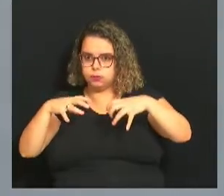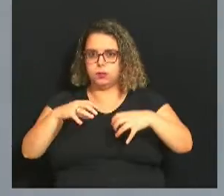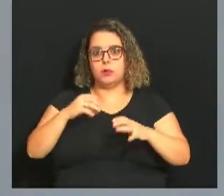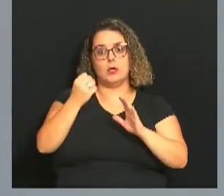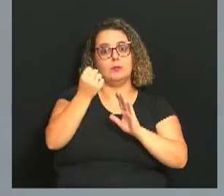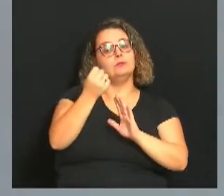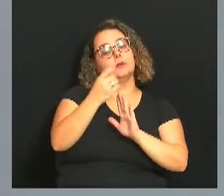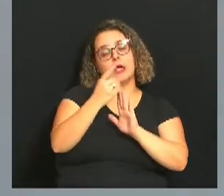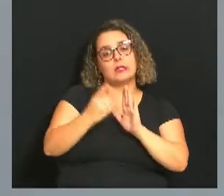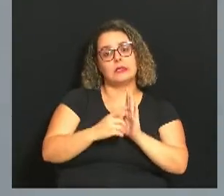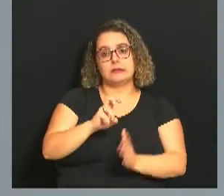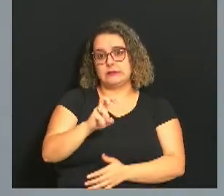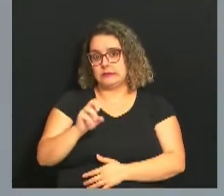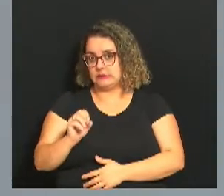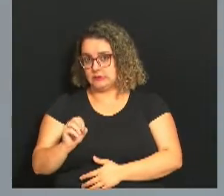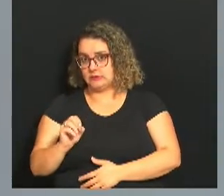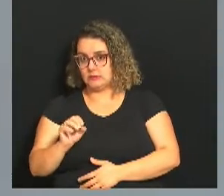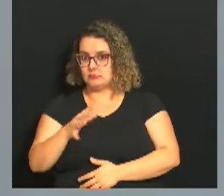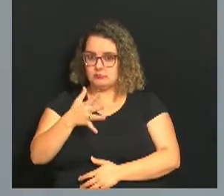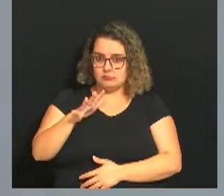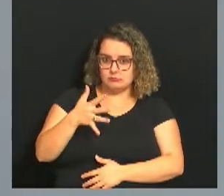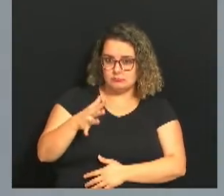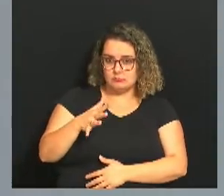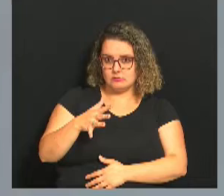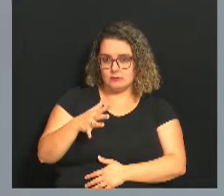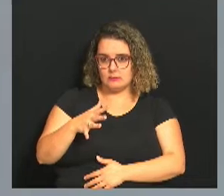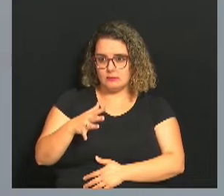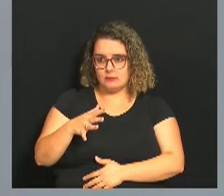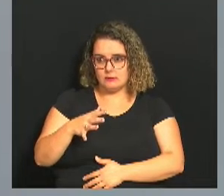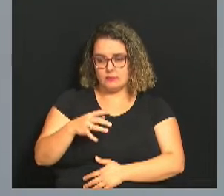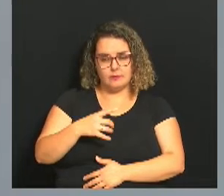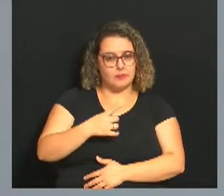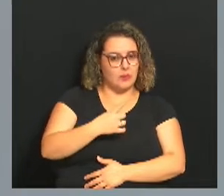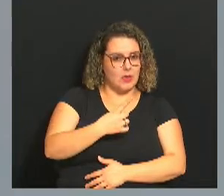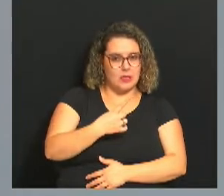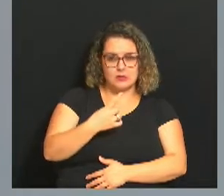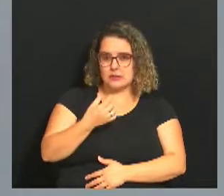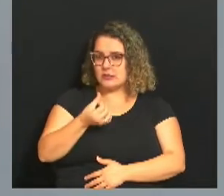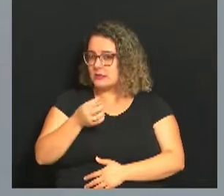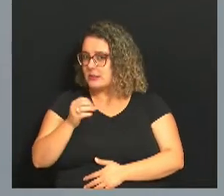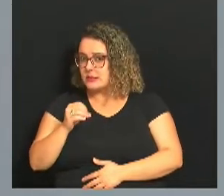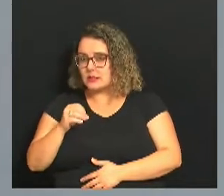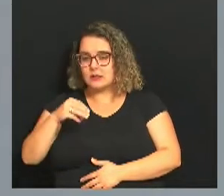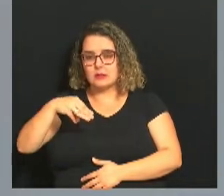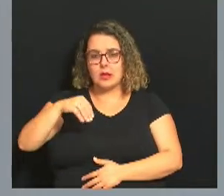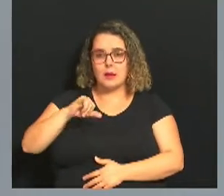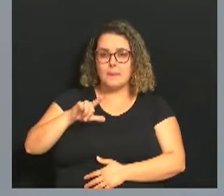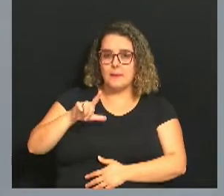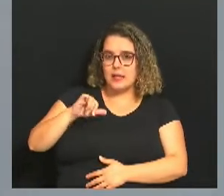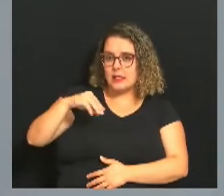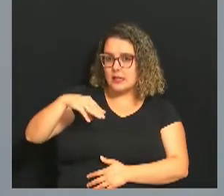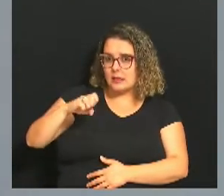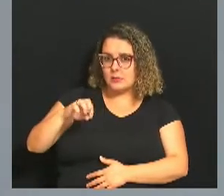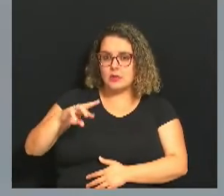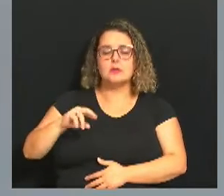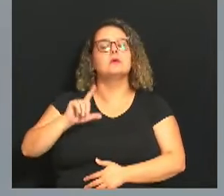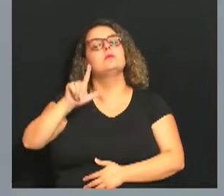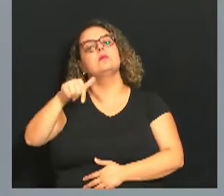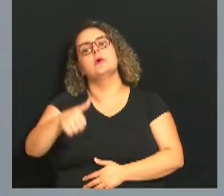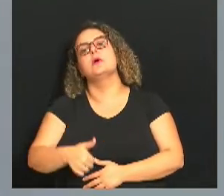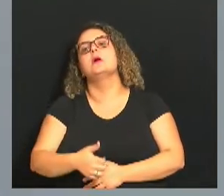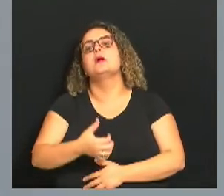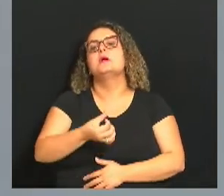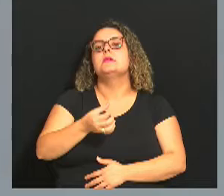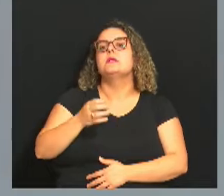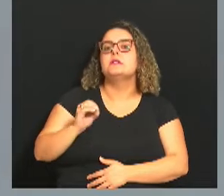50, em torno de mais de 160 milímetros, depois na década de 60, no final dos anos